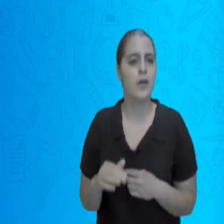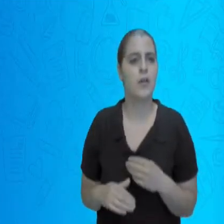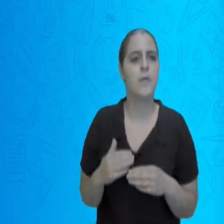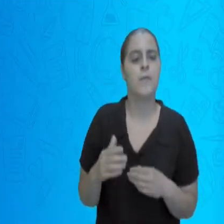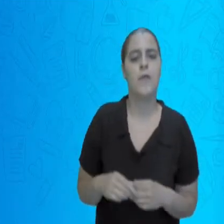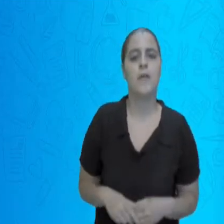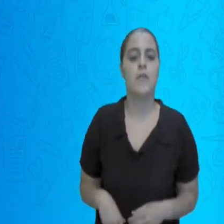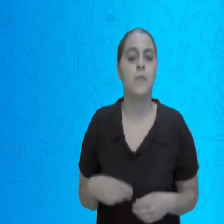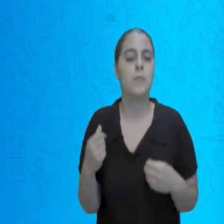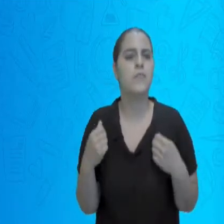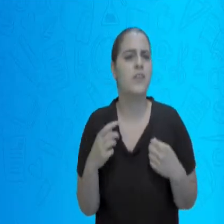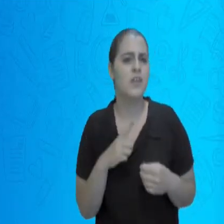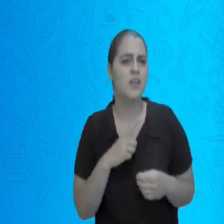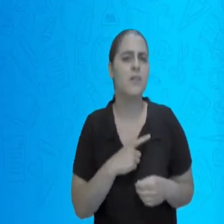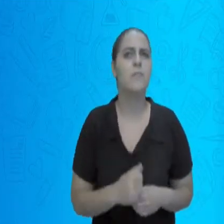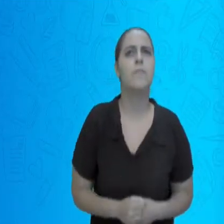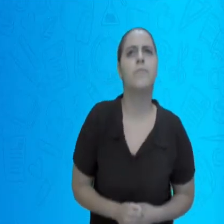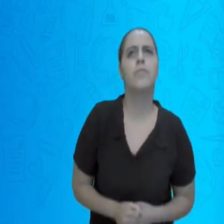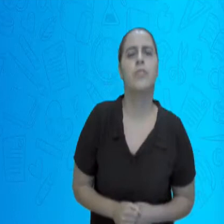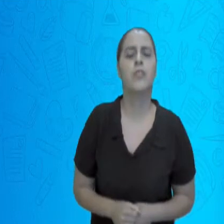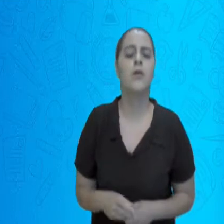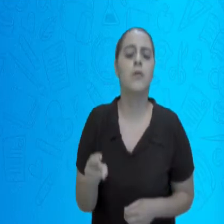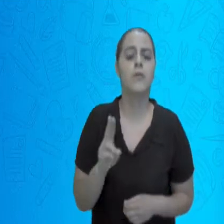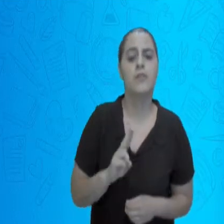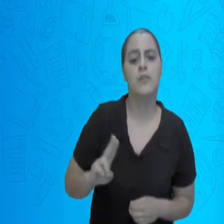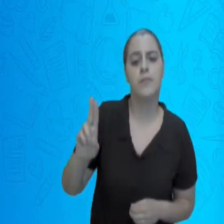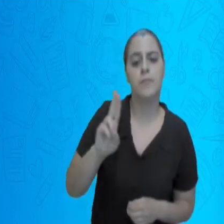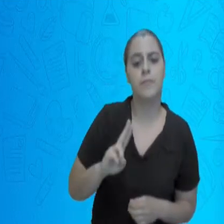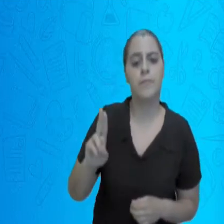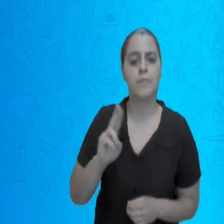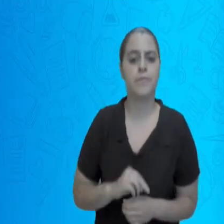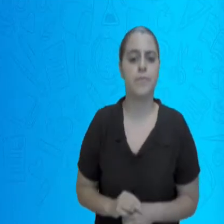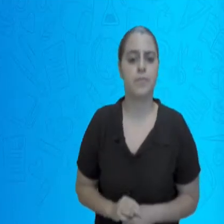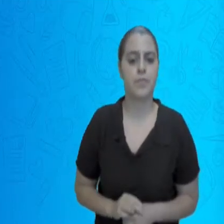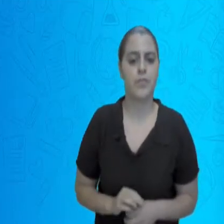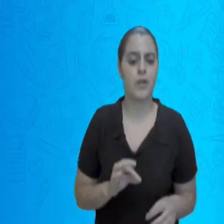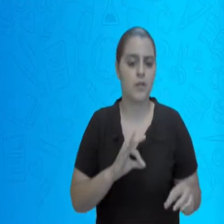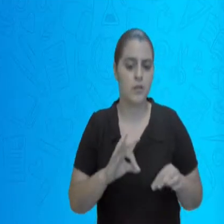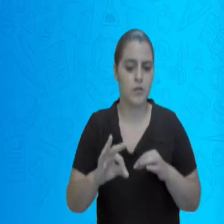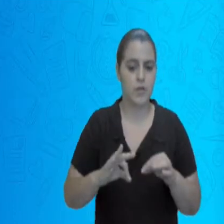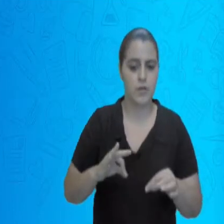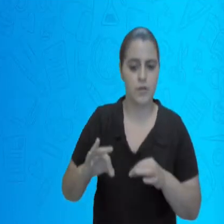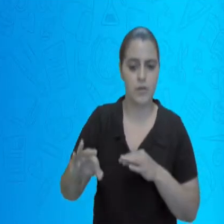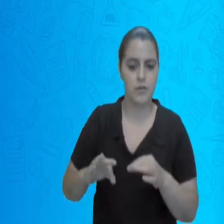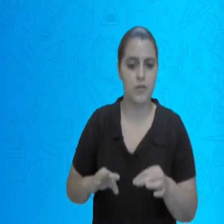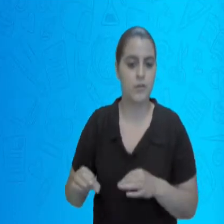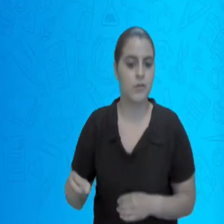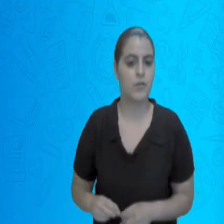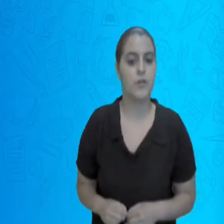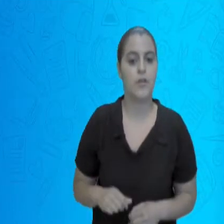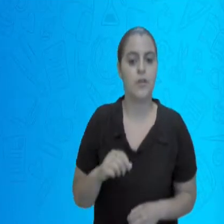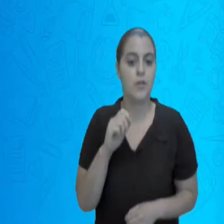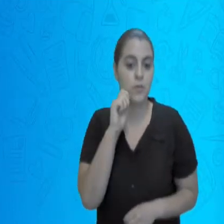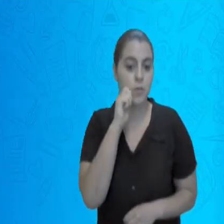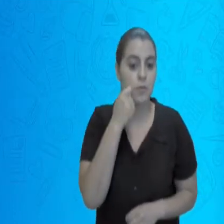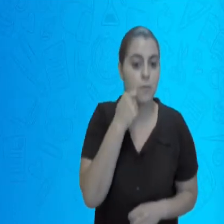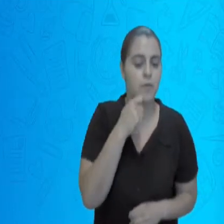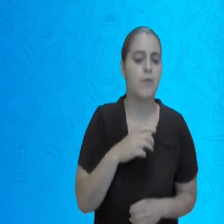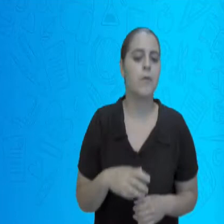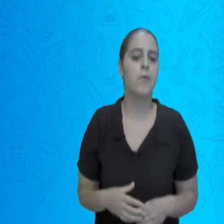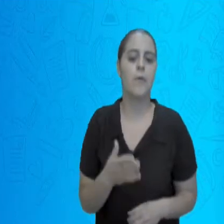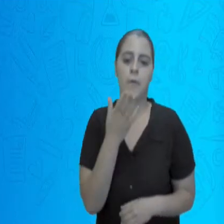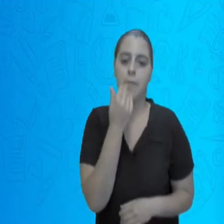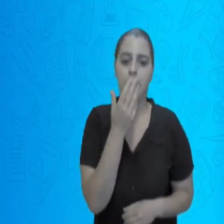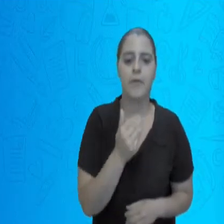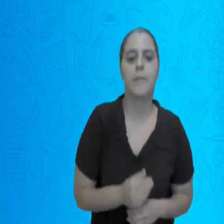ó. Então, nós temos alguns que são usados na organização da fabricação dos pães que nós